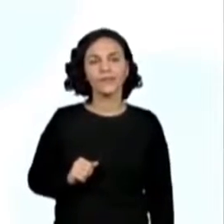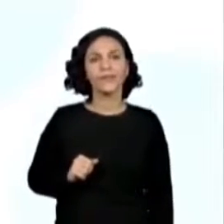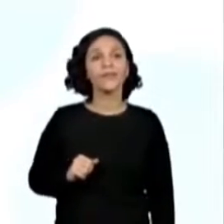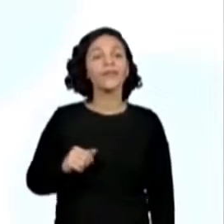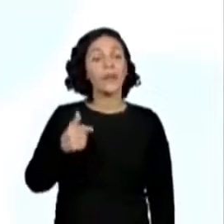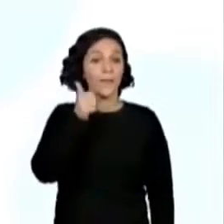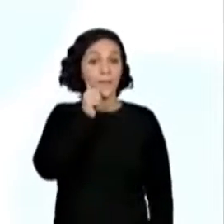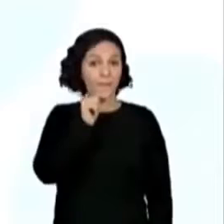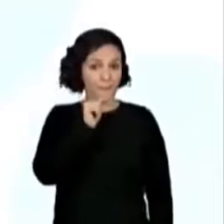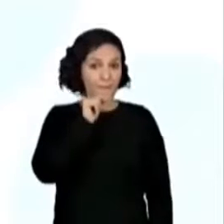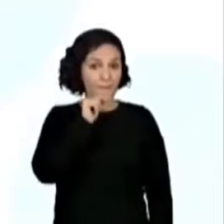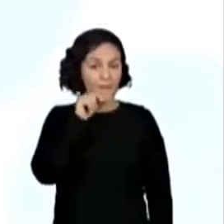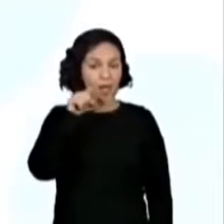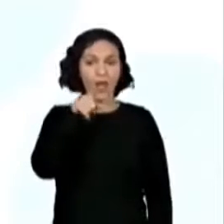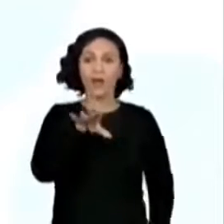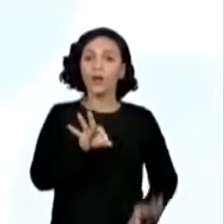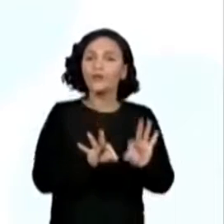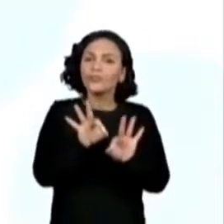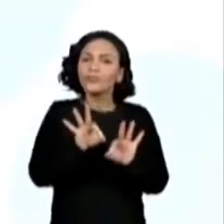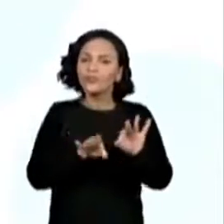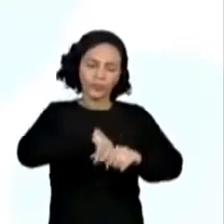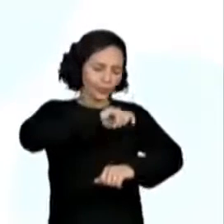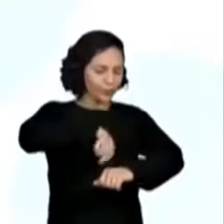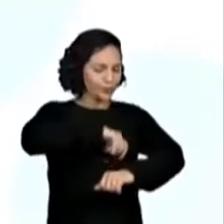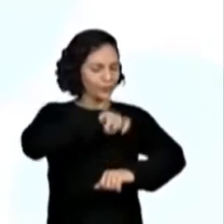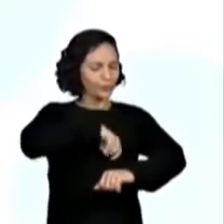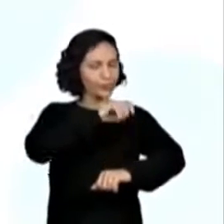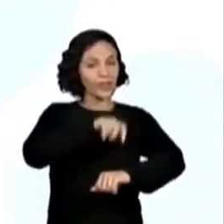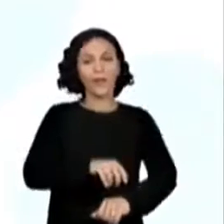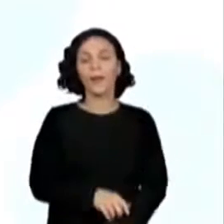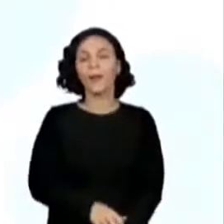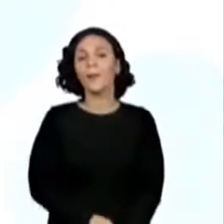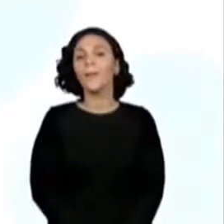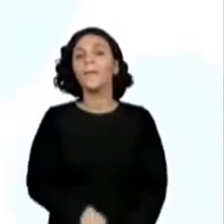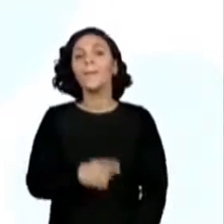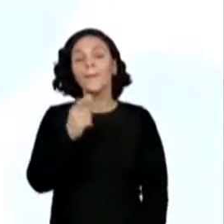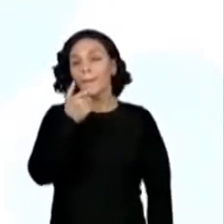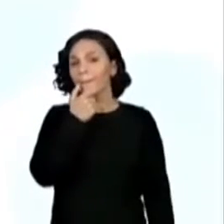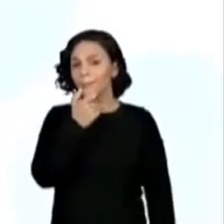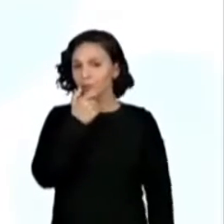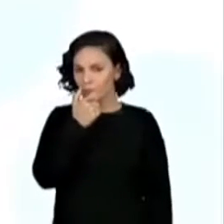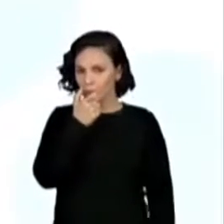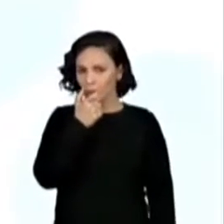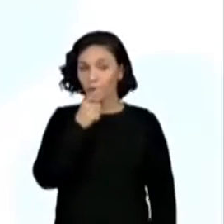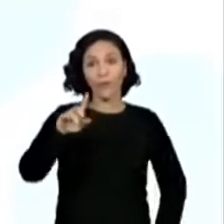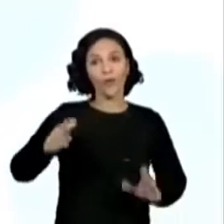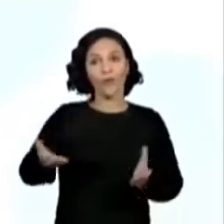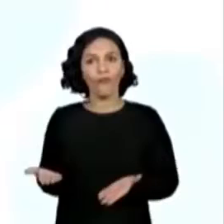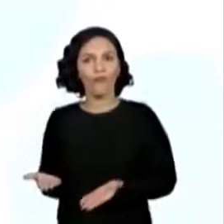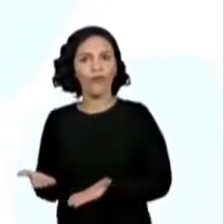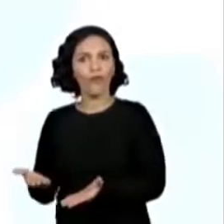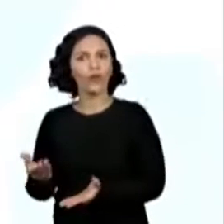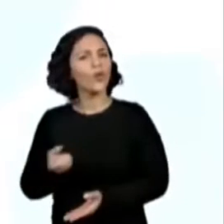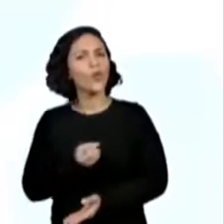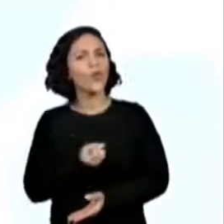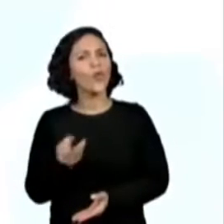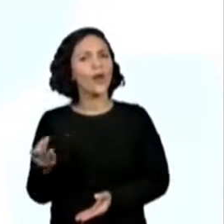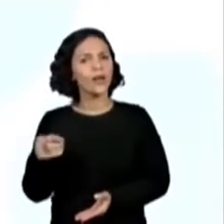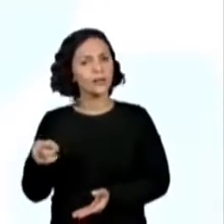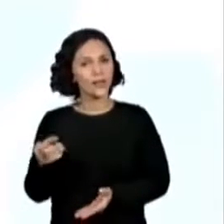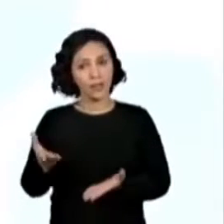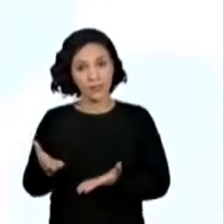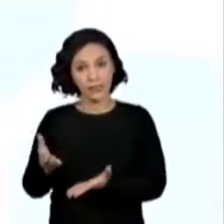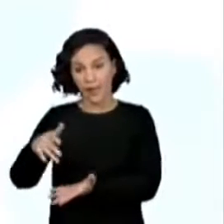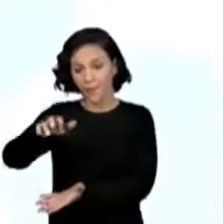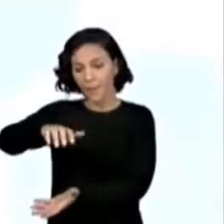A mamãe Lígia preparou, né, os biscoitos. Em uma assadeira ela colocou quantas?